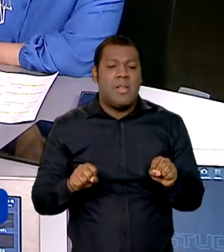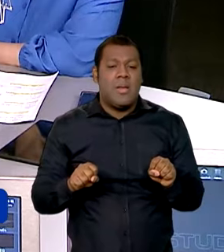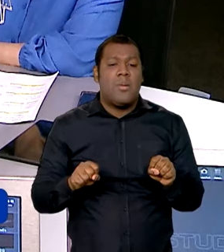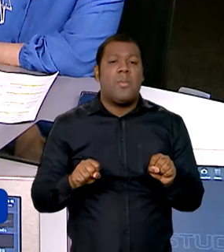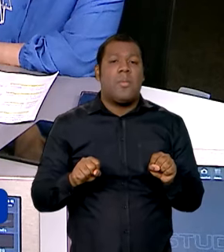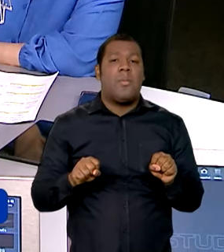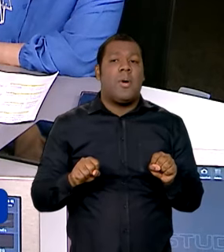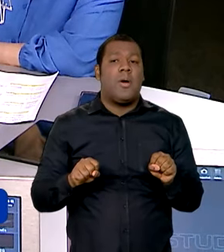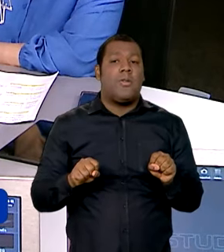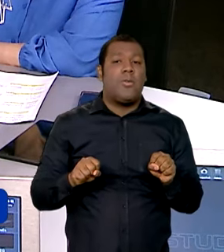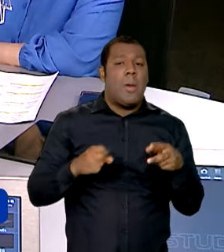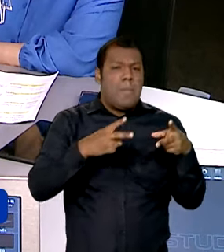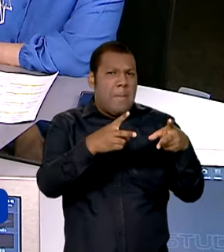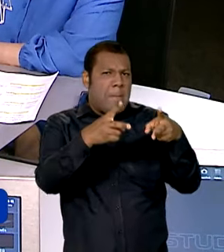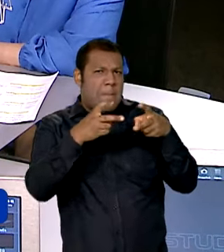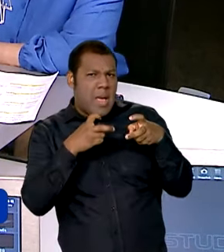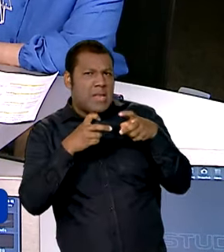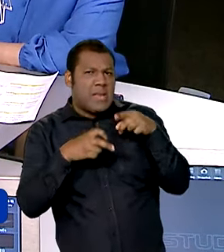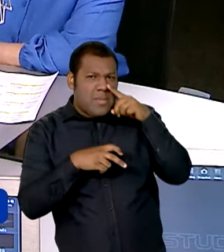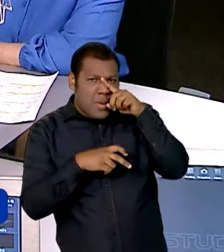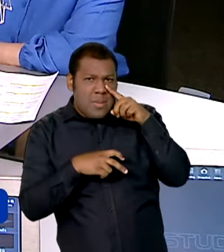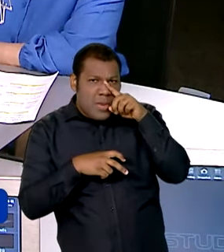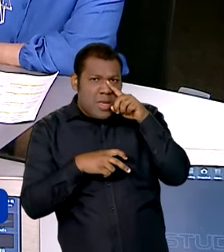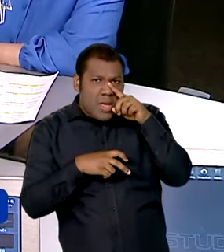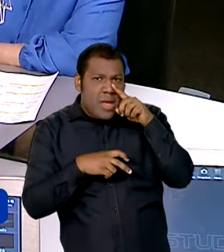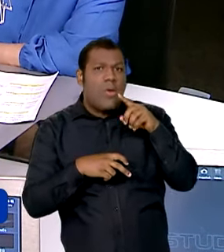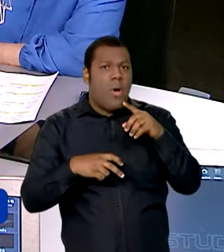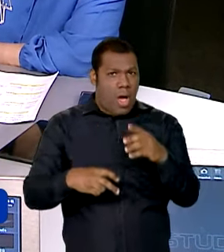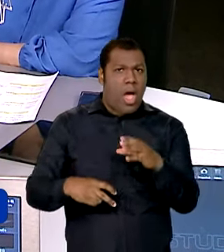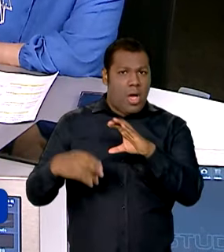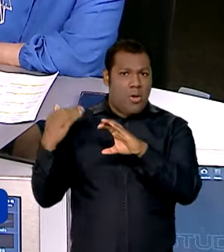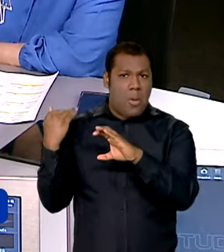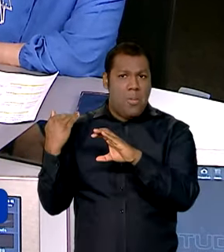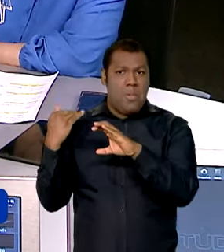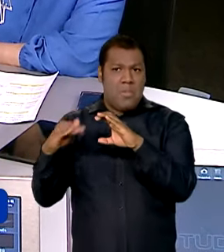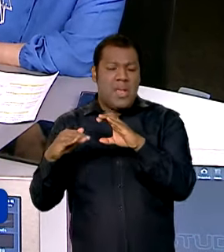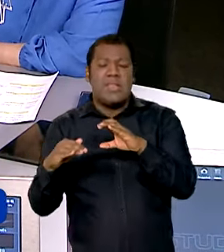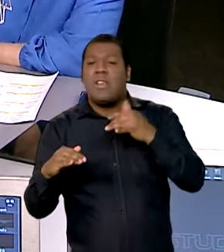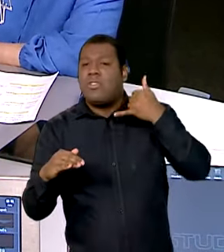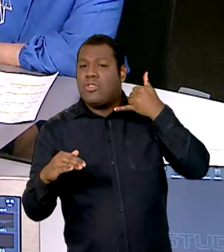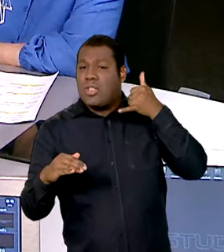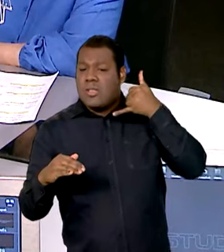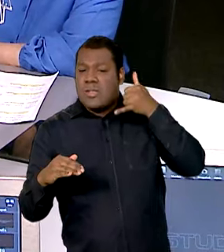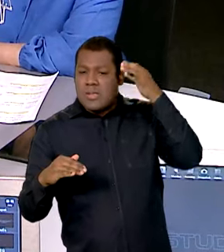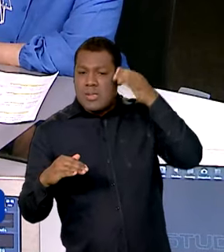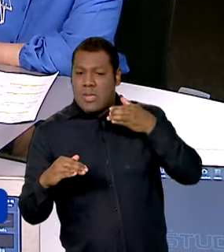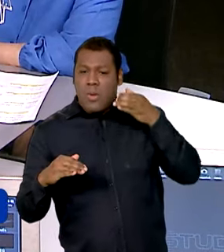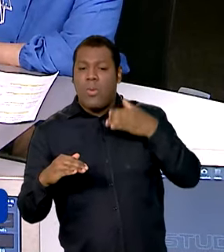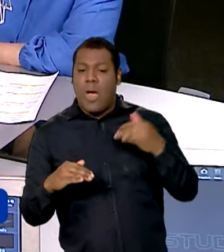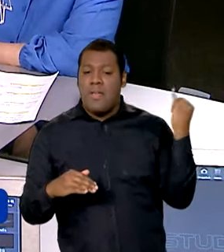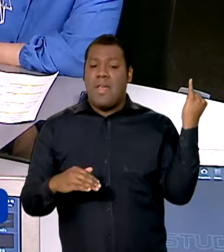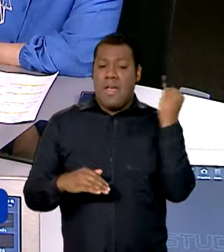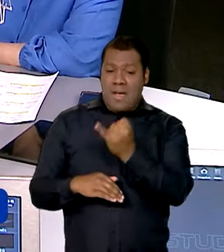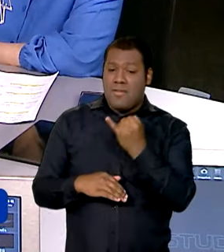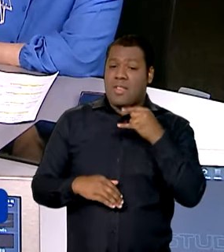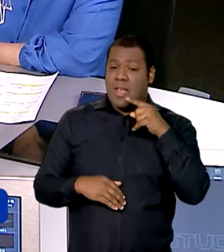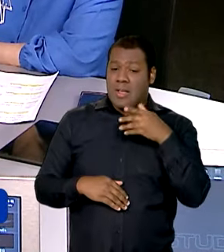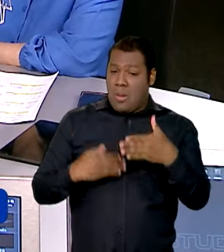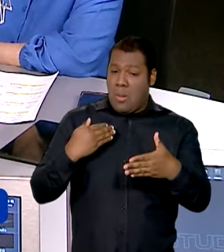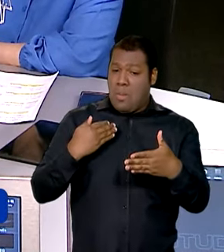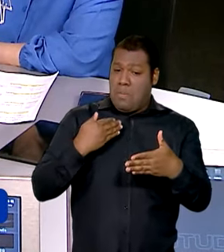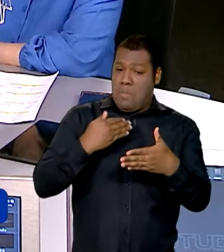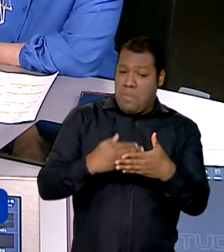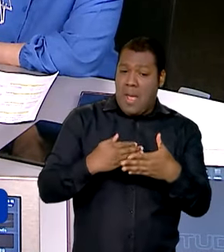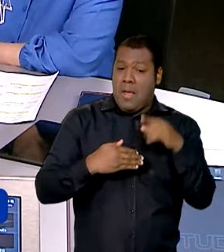mensagem que vai direto no seu telefone celular independente do você no momento está acessando e